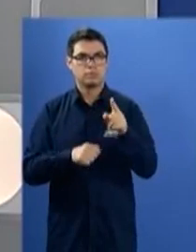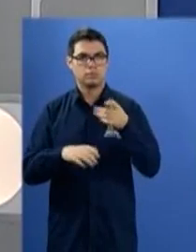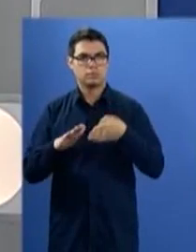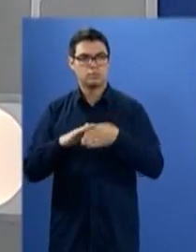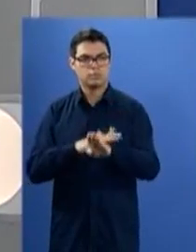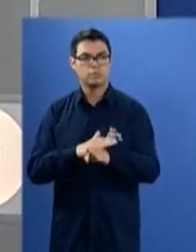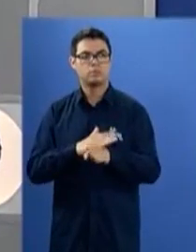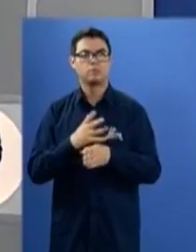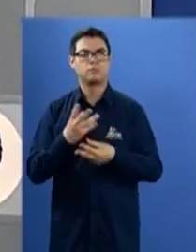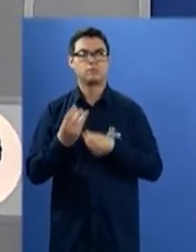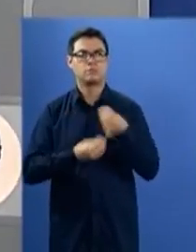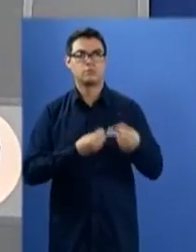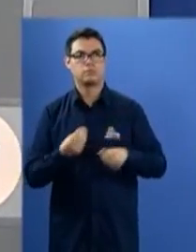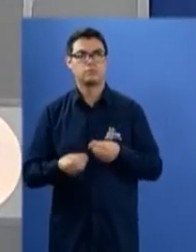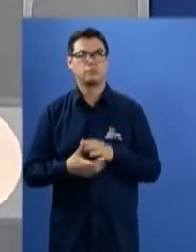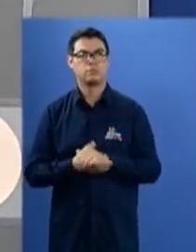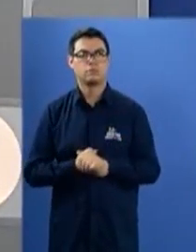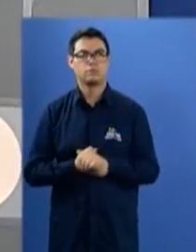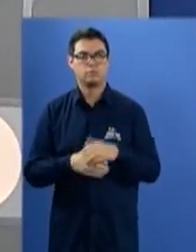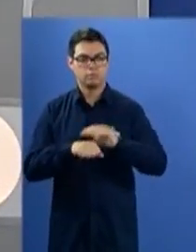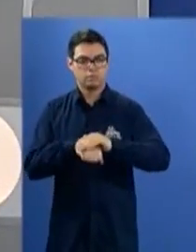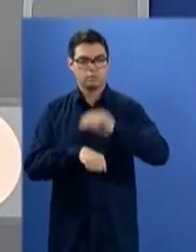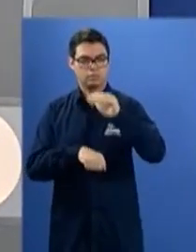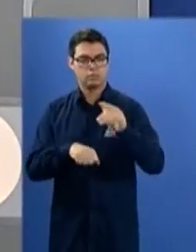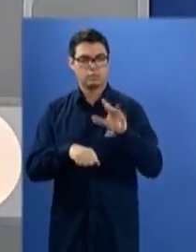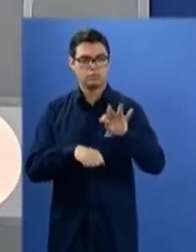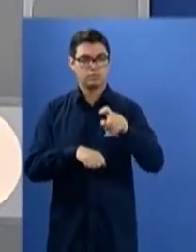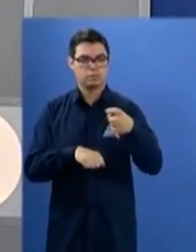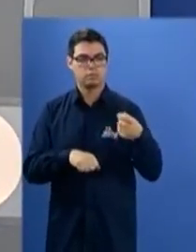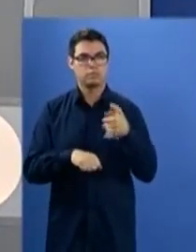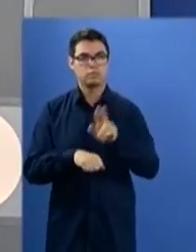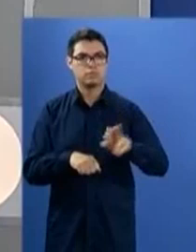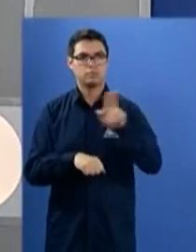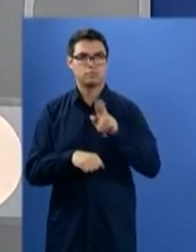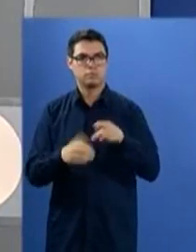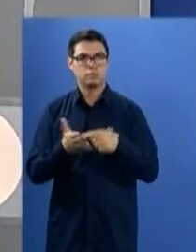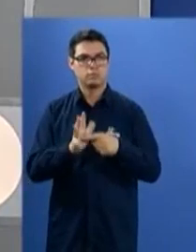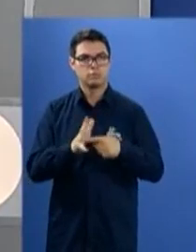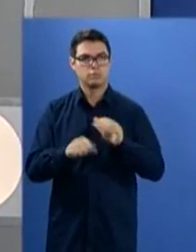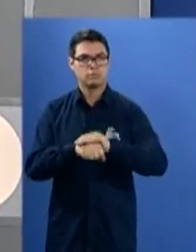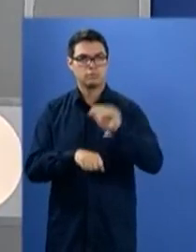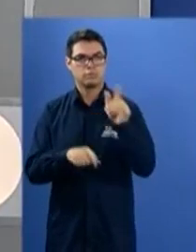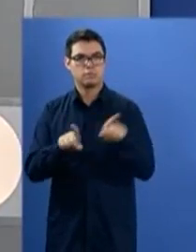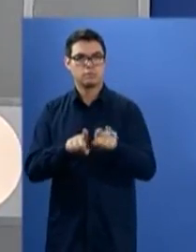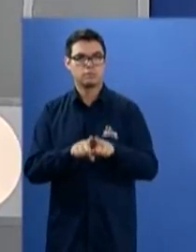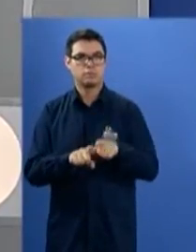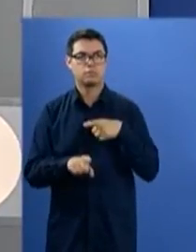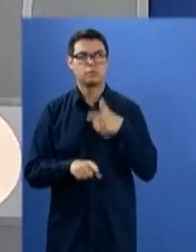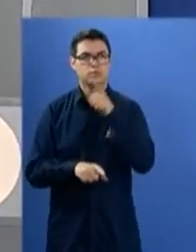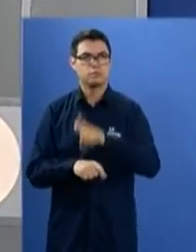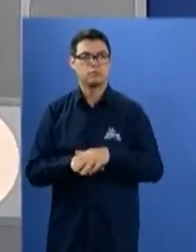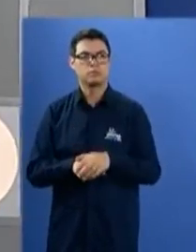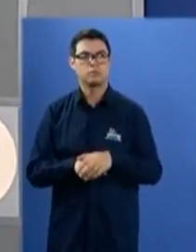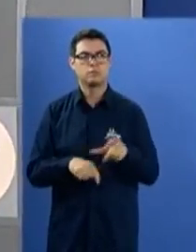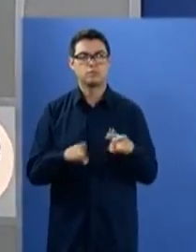estoque reduzido e um aumento de taxas de utilização da máquina. Além disso,